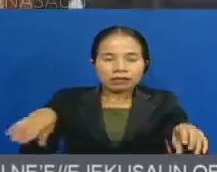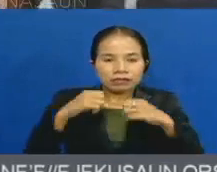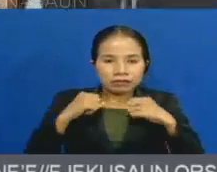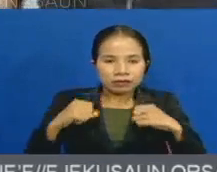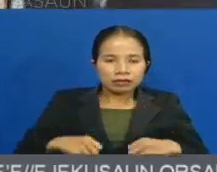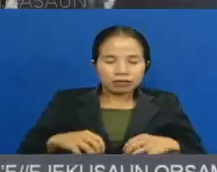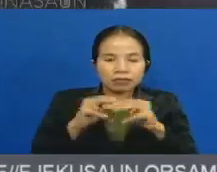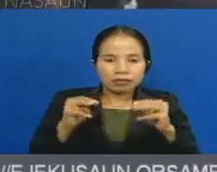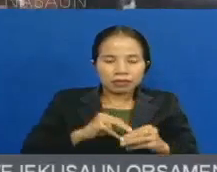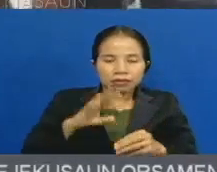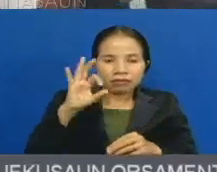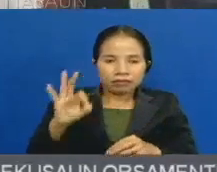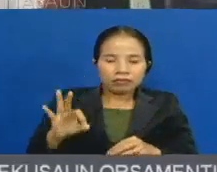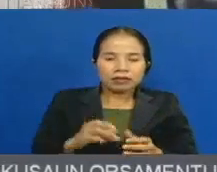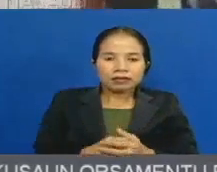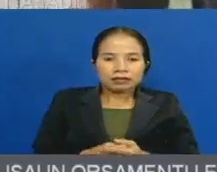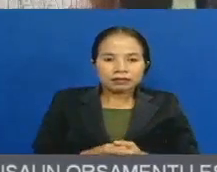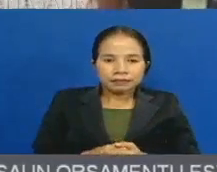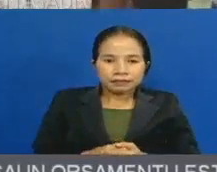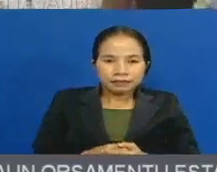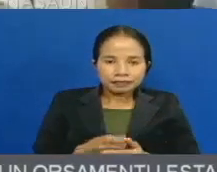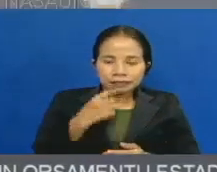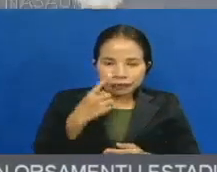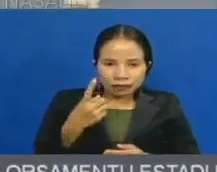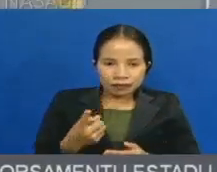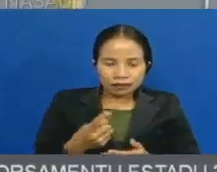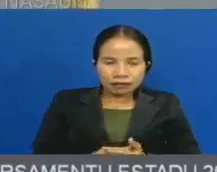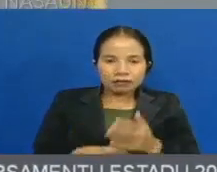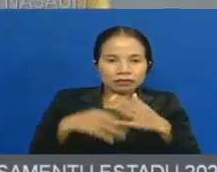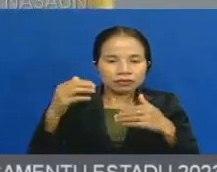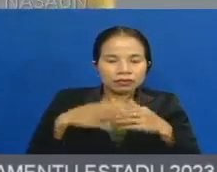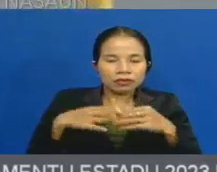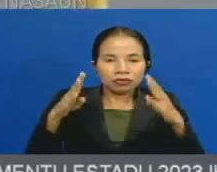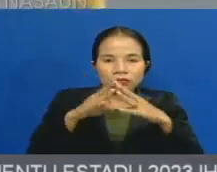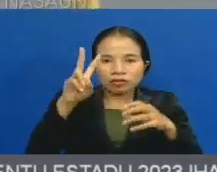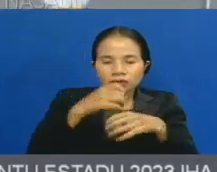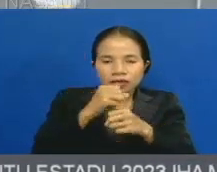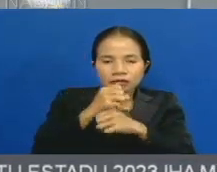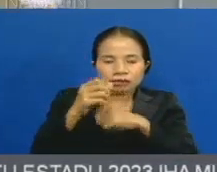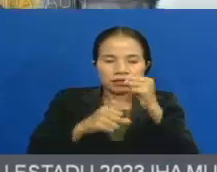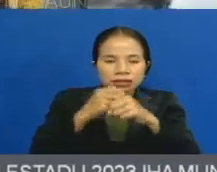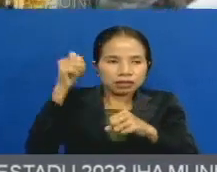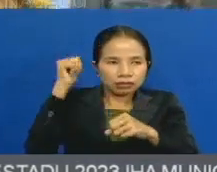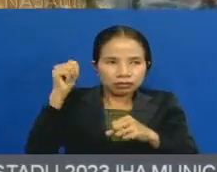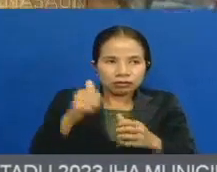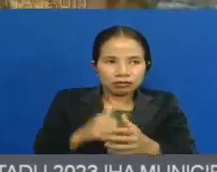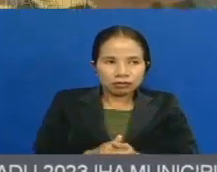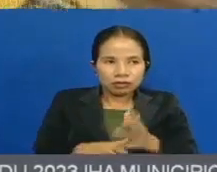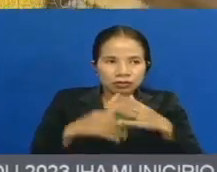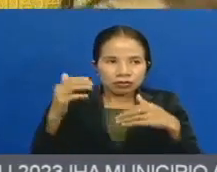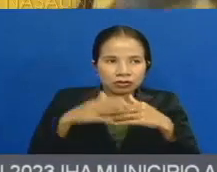Saúde Município Manufahi, Florença Cortrel Tilman Haktuir, construção uma rua ne halau iha Tinankoto. Construção